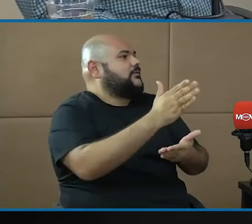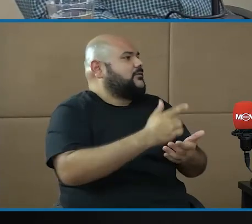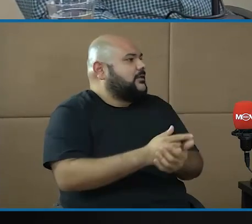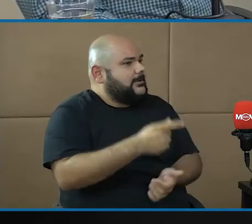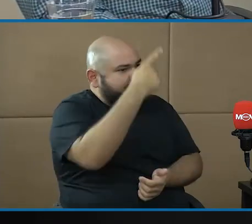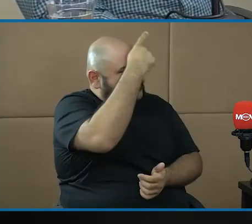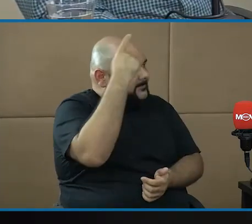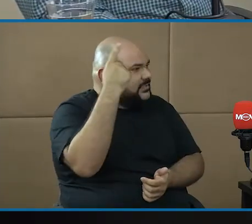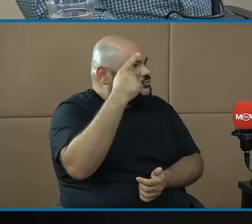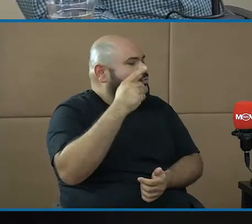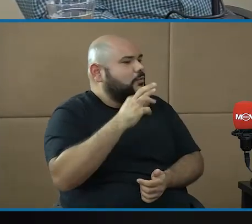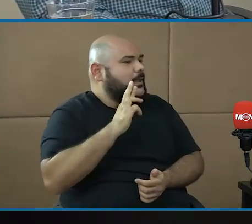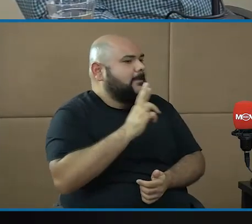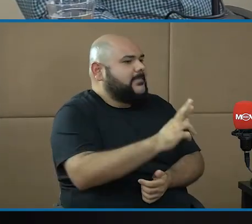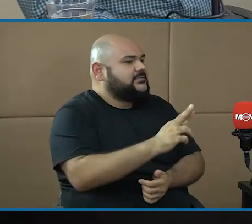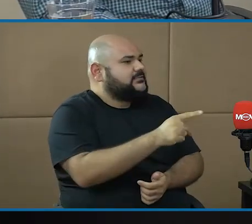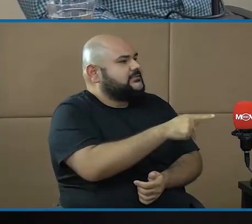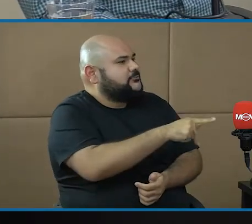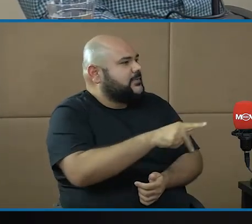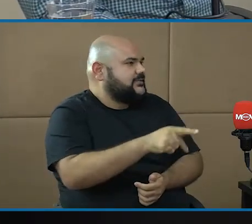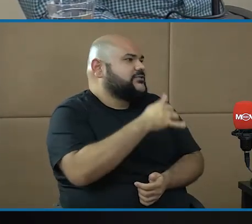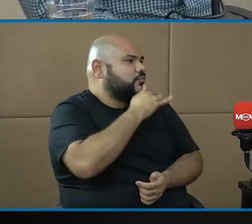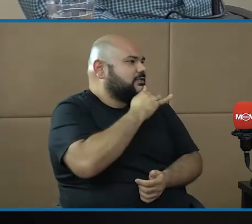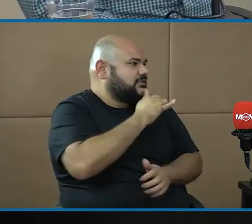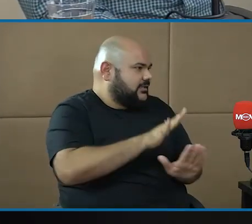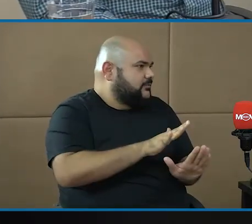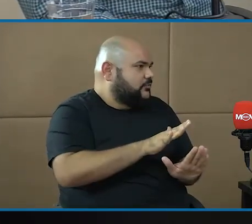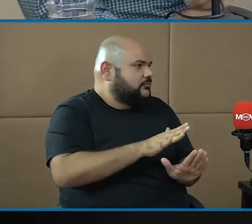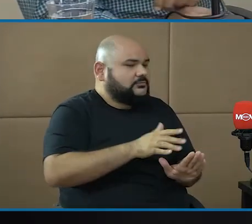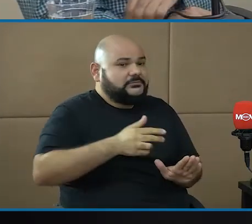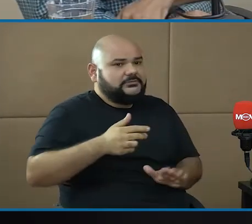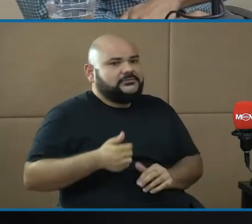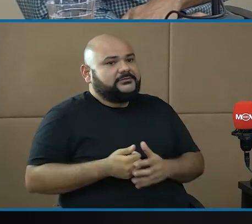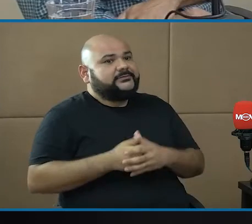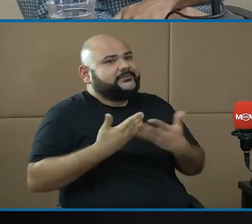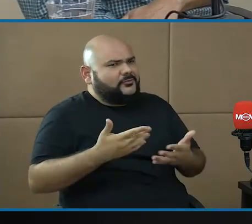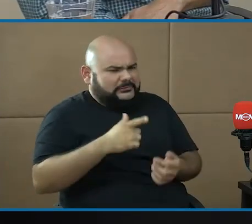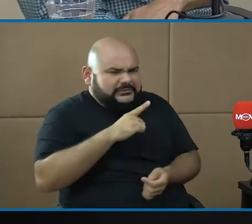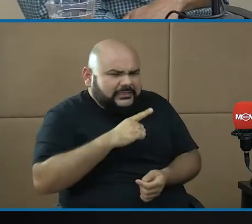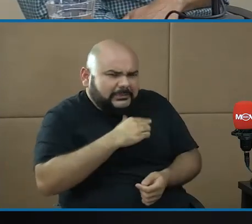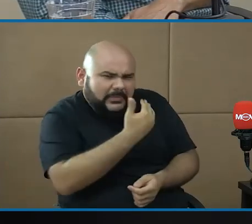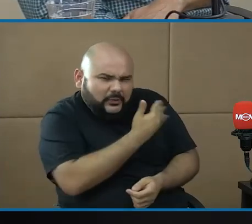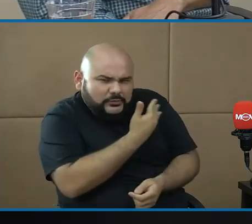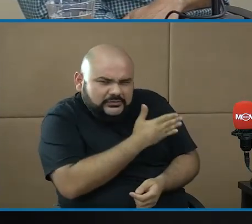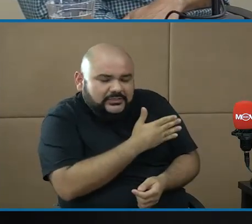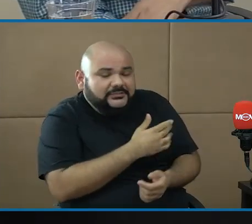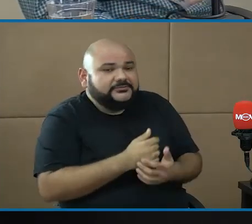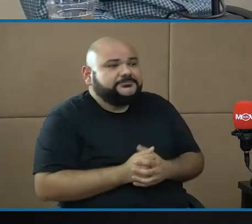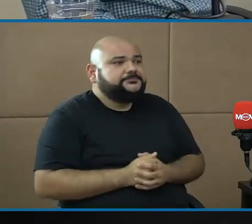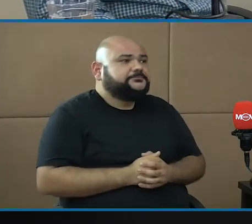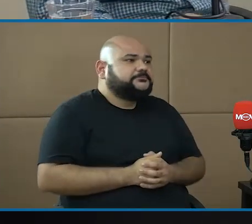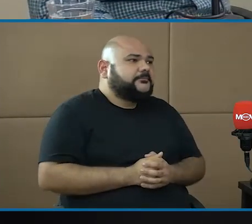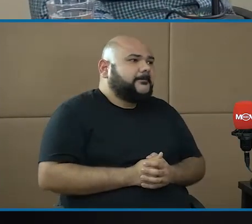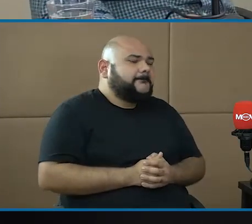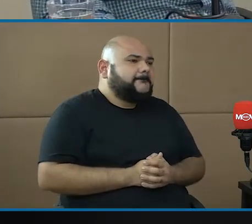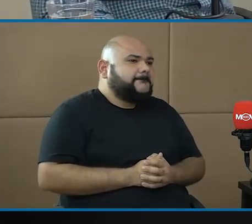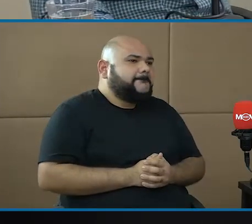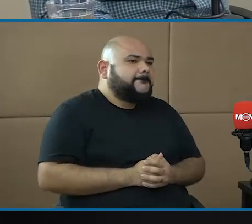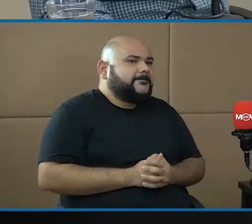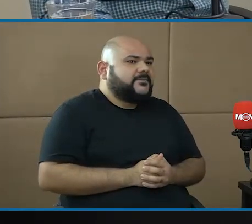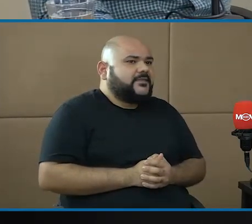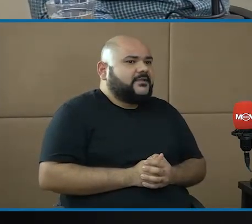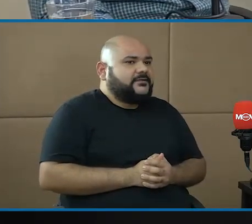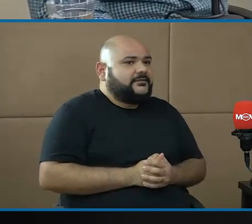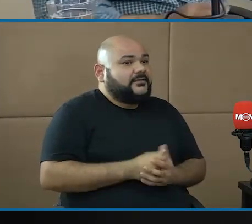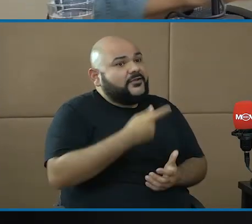dizer, apesar de ser tanta gente, vocês ainda sofrem preconceito? Olha, eu penso eu falo que vocês, sim, Léo, porque vocês